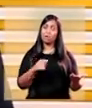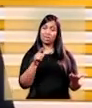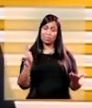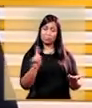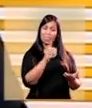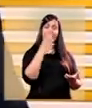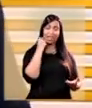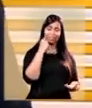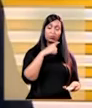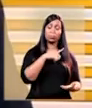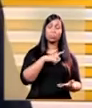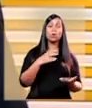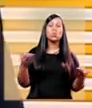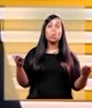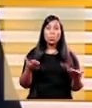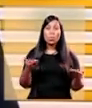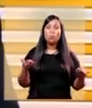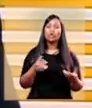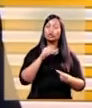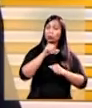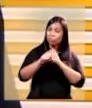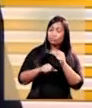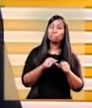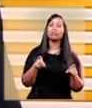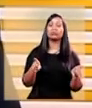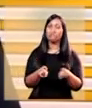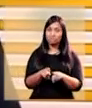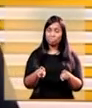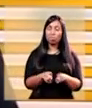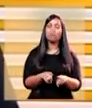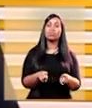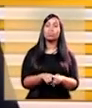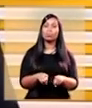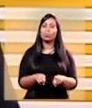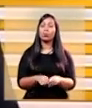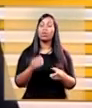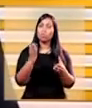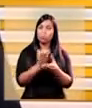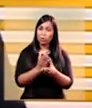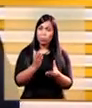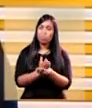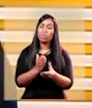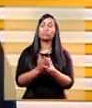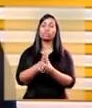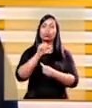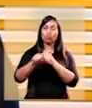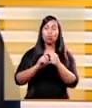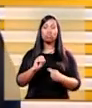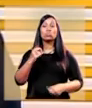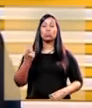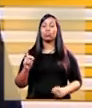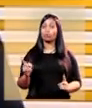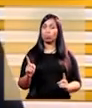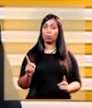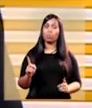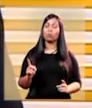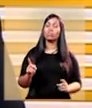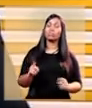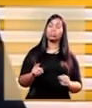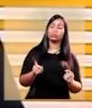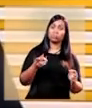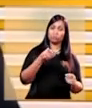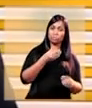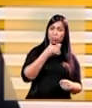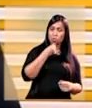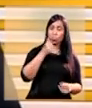para esses casais. Atualmente está em mudança também em termos de prazo, processo, é isso, de adoção ou não de casais